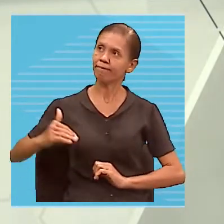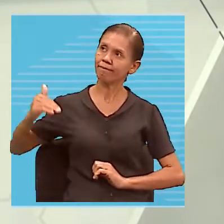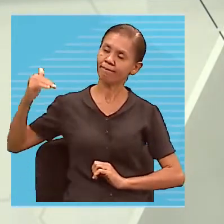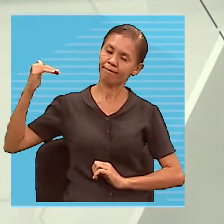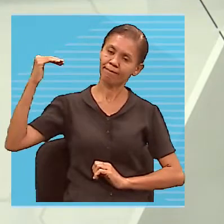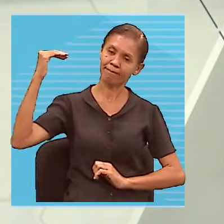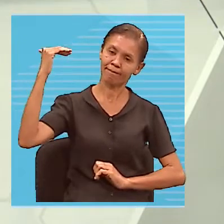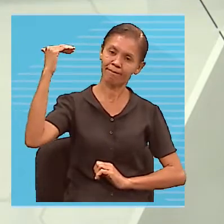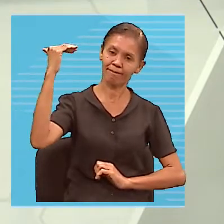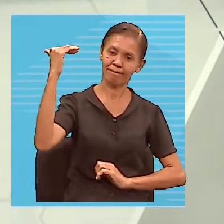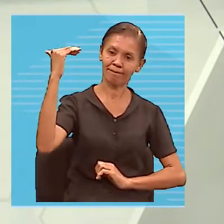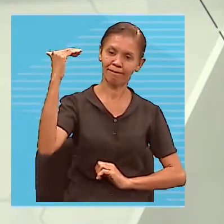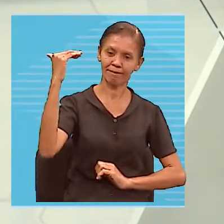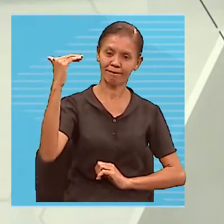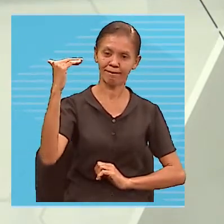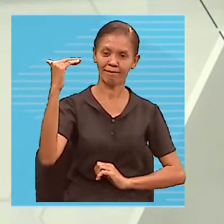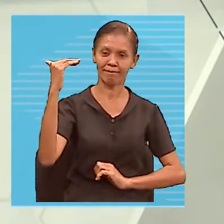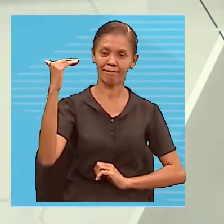gente quer